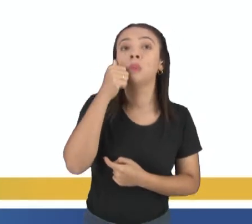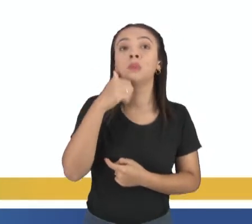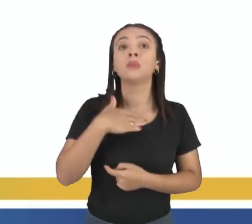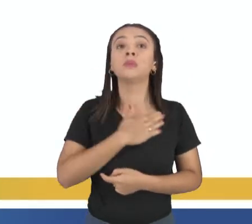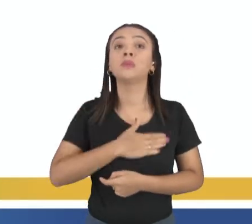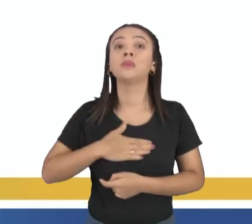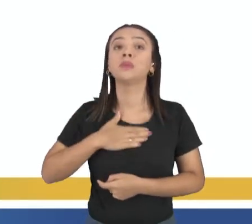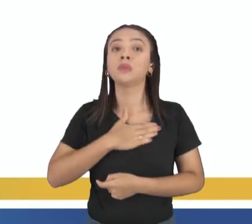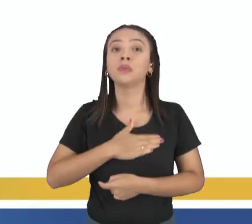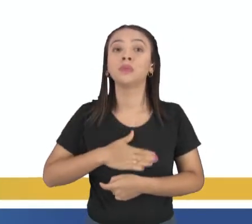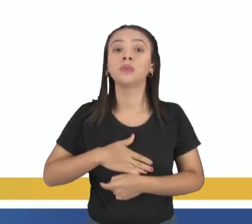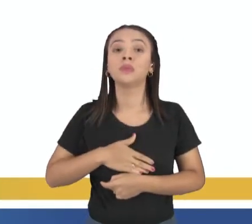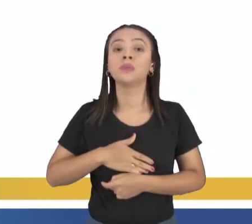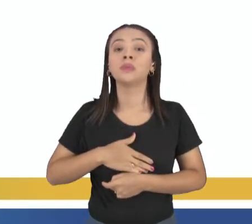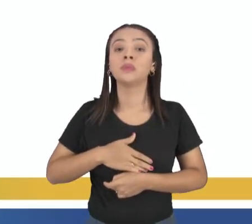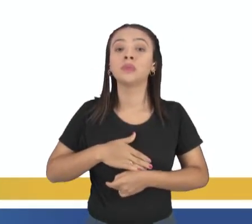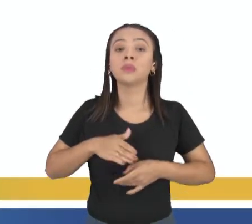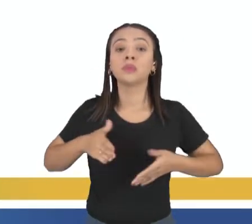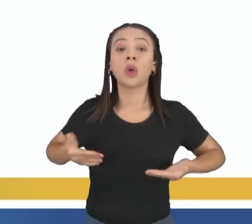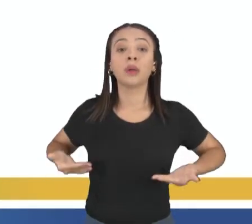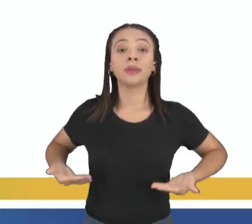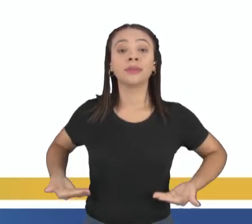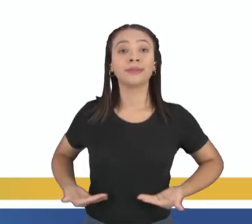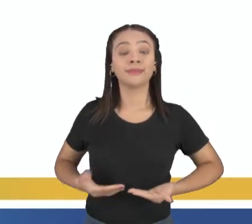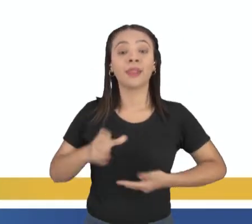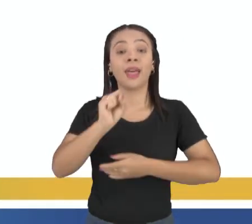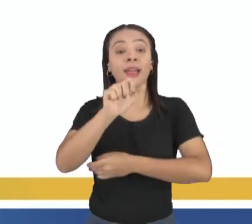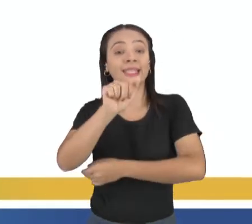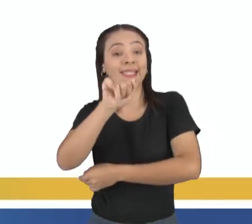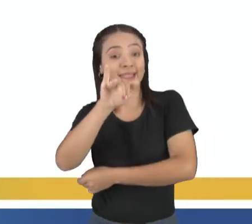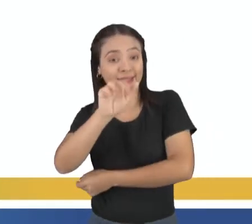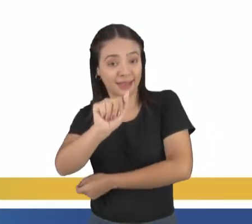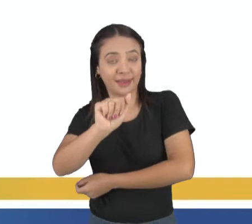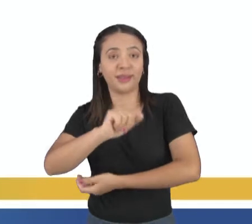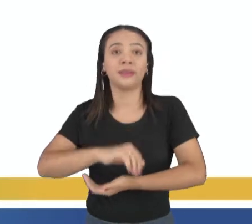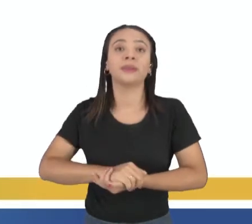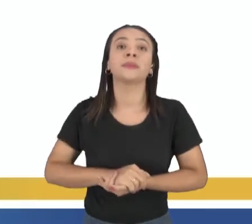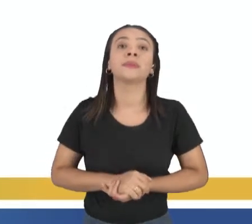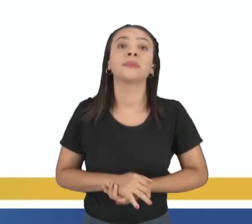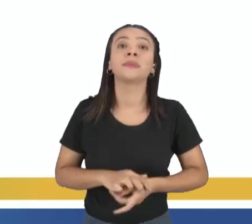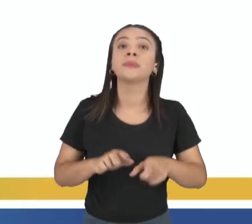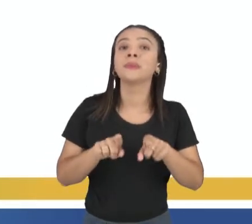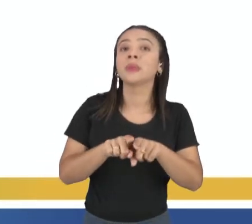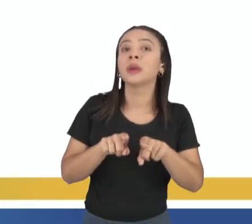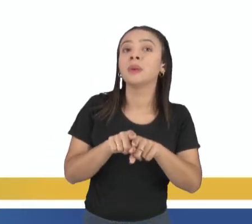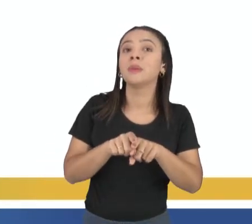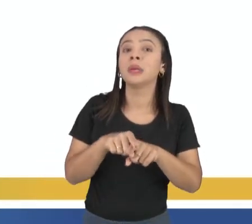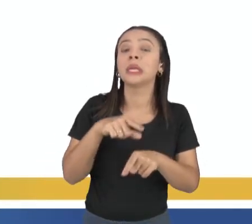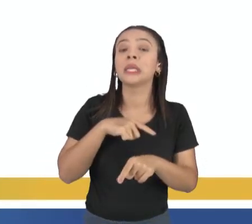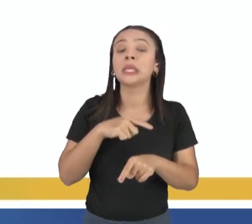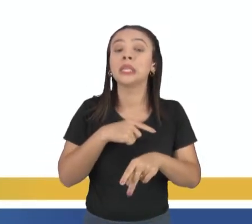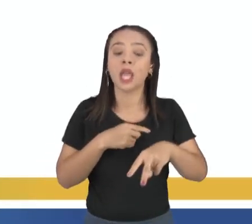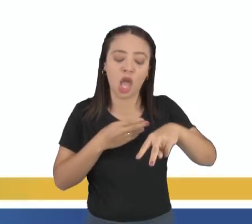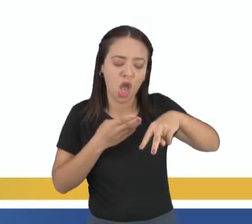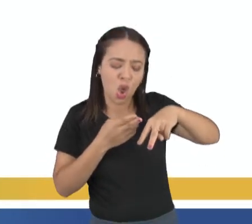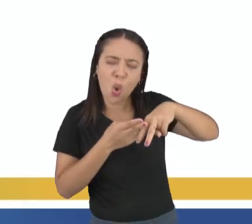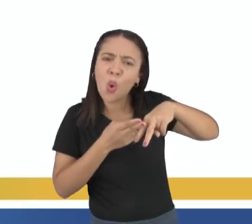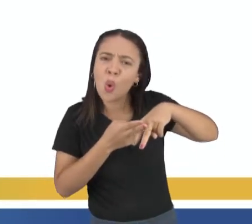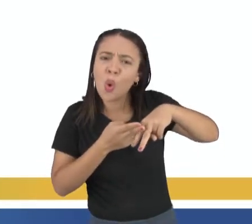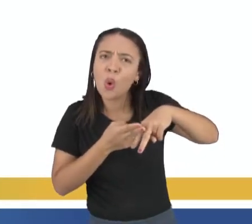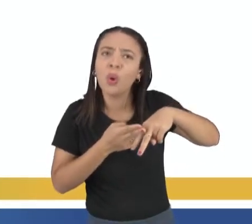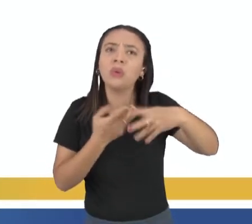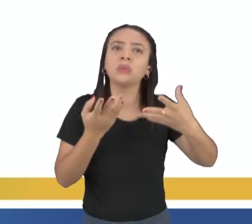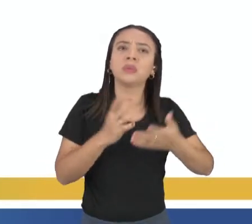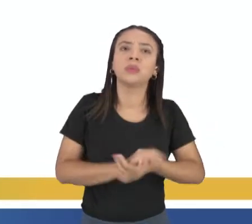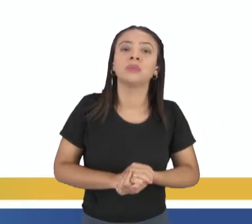que formam a coluna das meninas que preferem, né, saia. E depois aqui nós temos o short. Repare, 1,